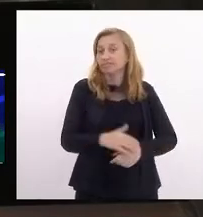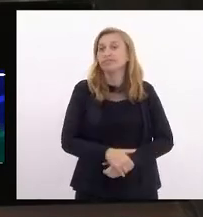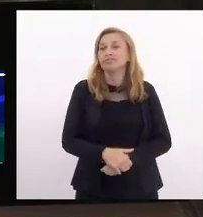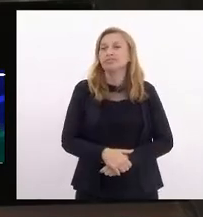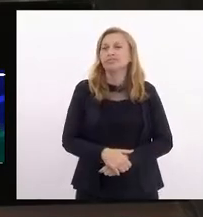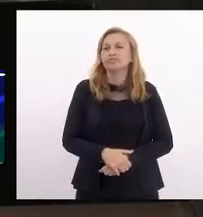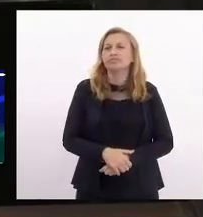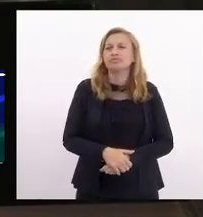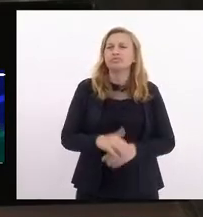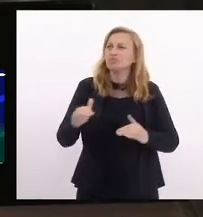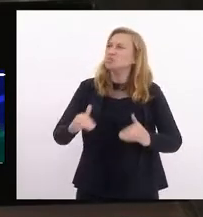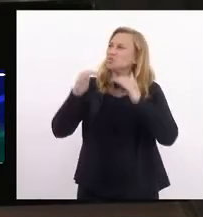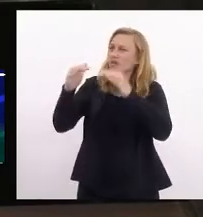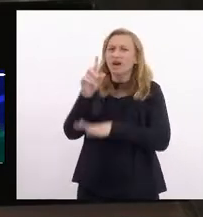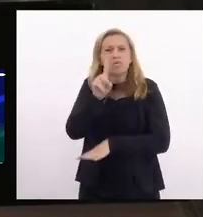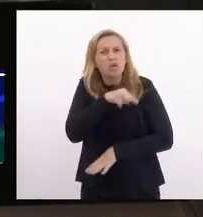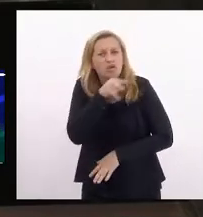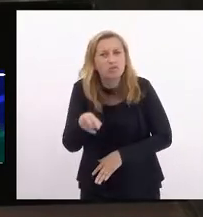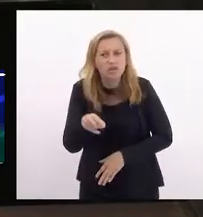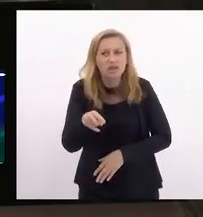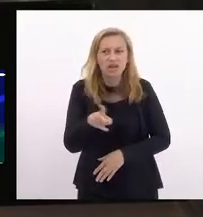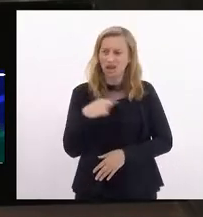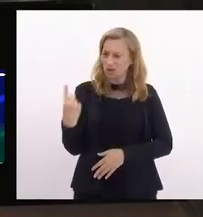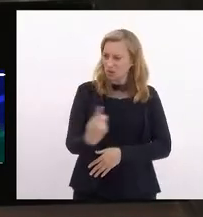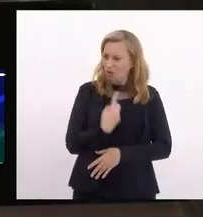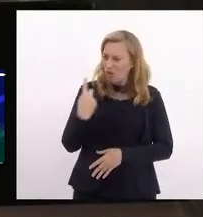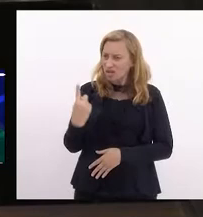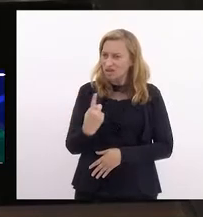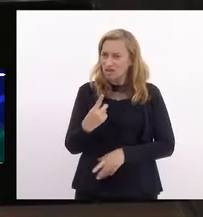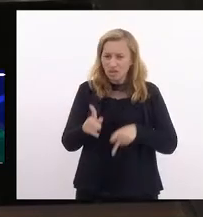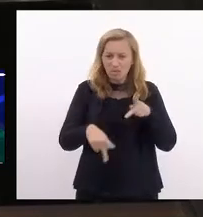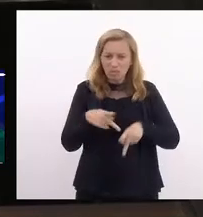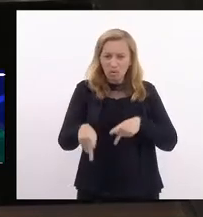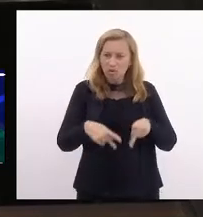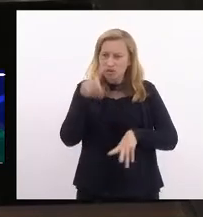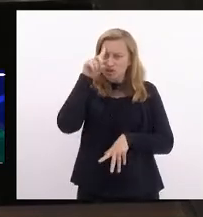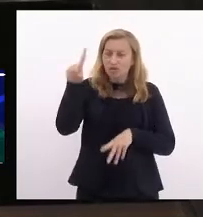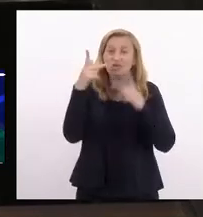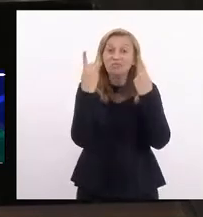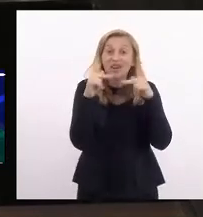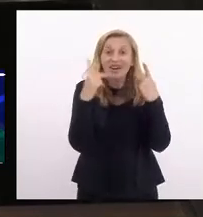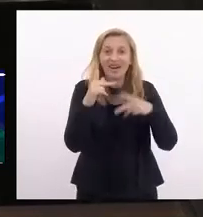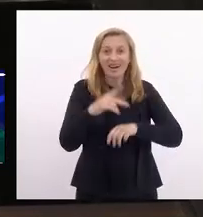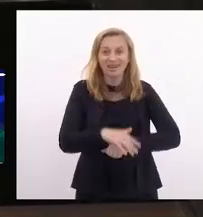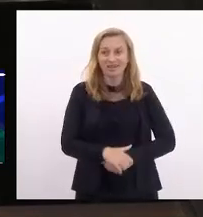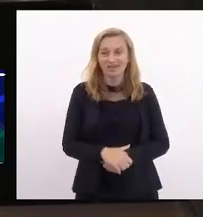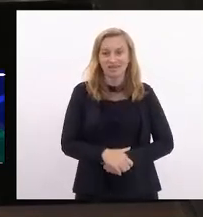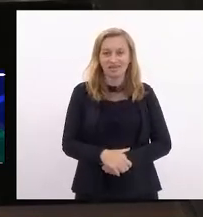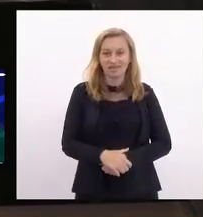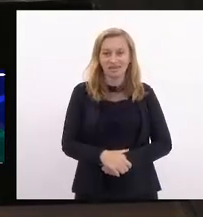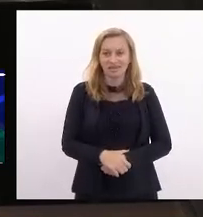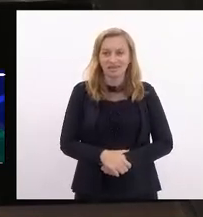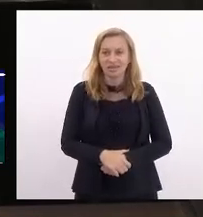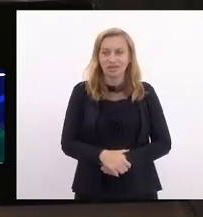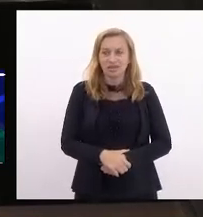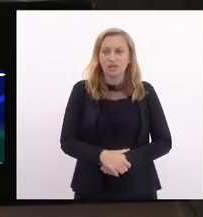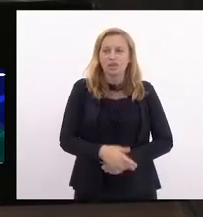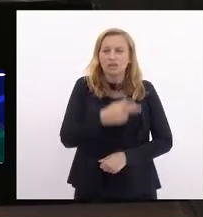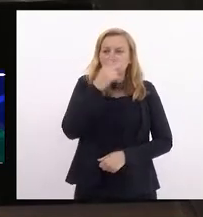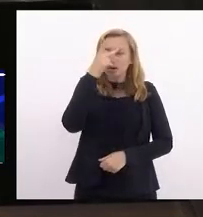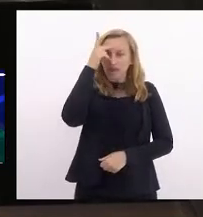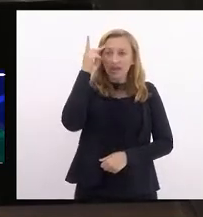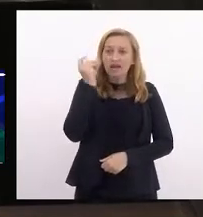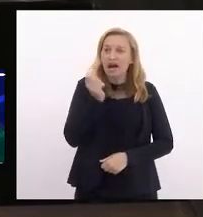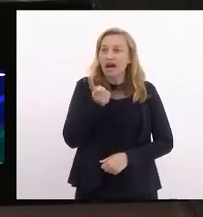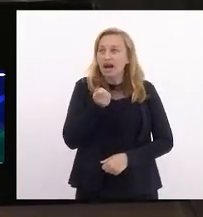você nem se quer Proibir a Nós evangélicos de pregar o evangélico e nem por